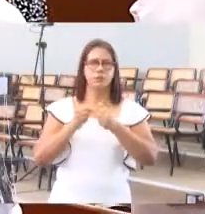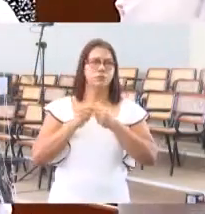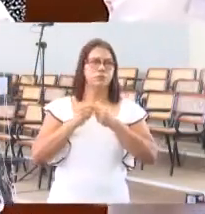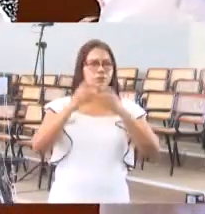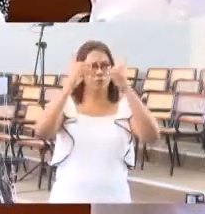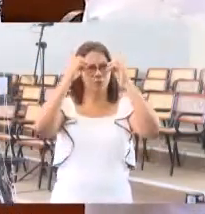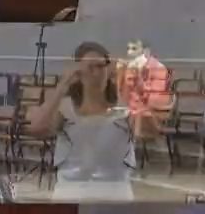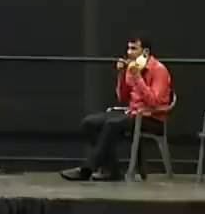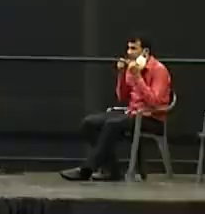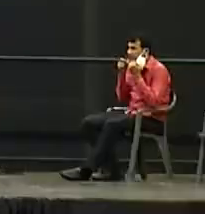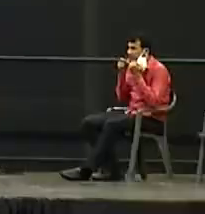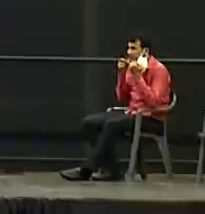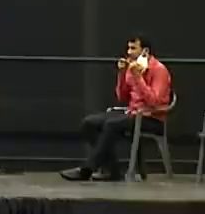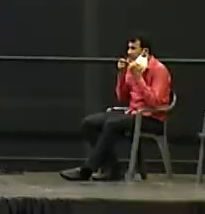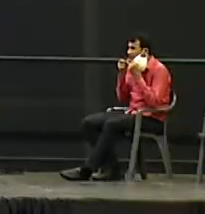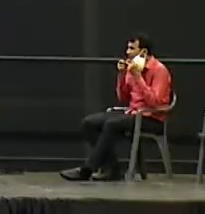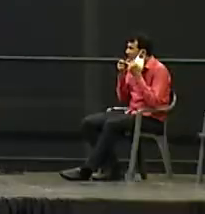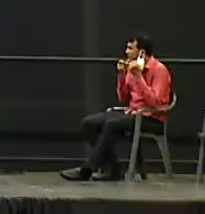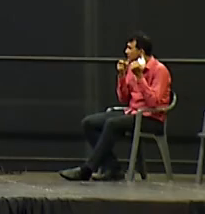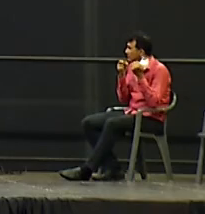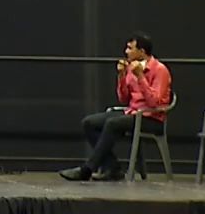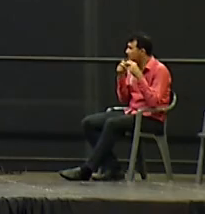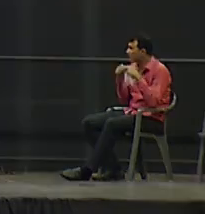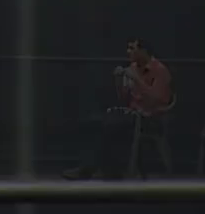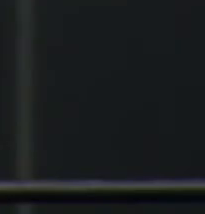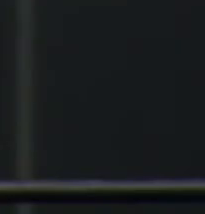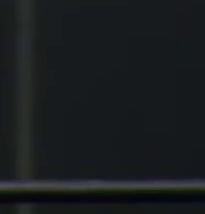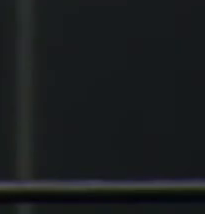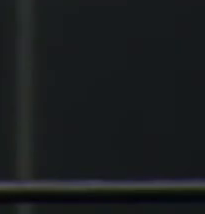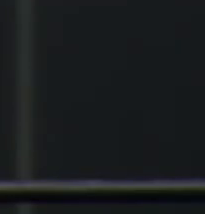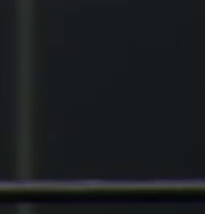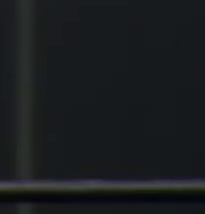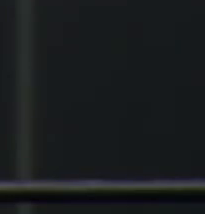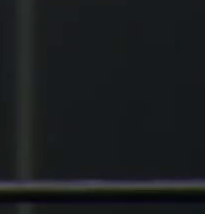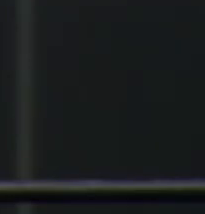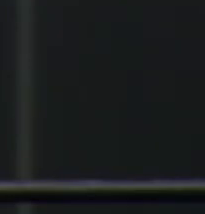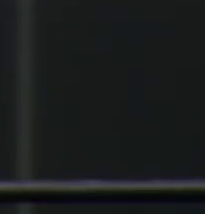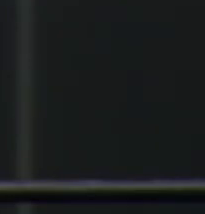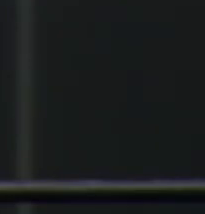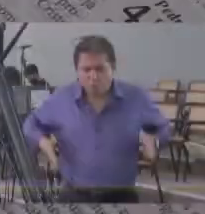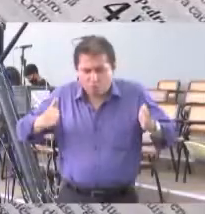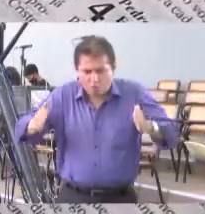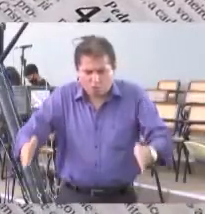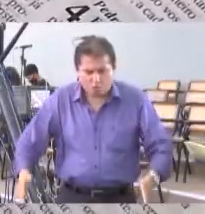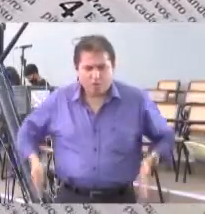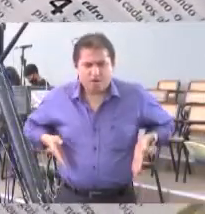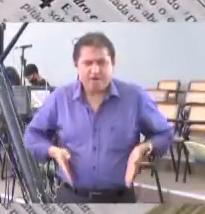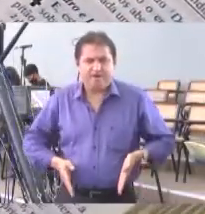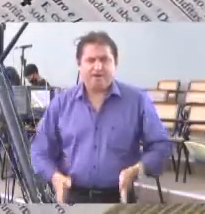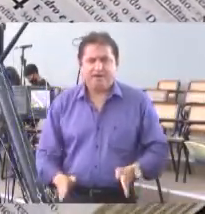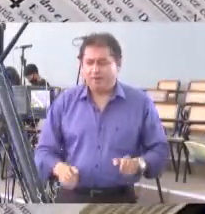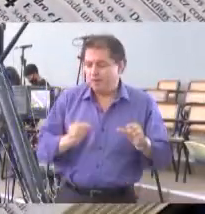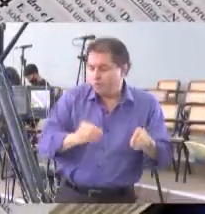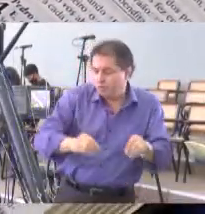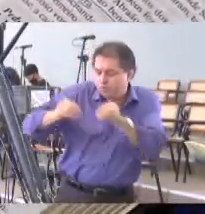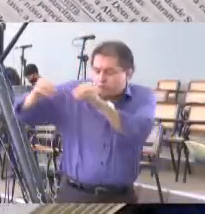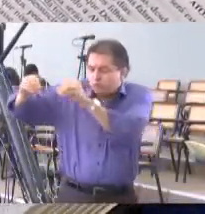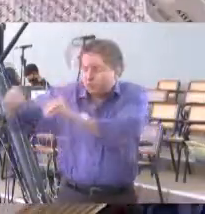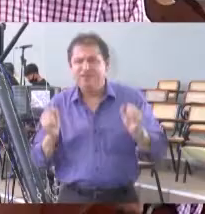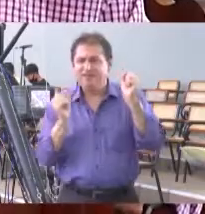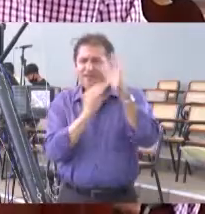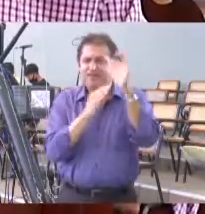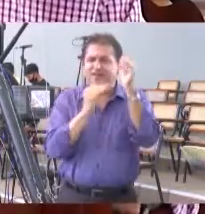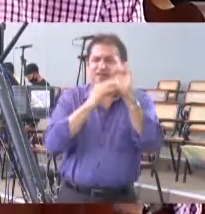Templo Central e no Centenário Centro de Convenções, estudamos os capítulos 2 e 3 do livro de